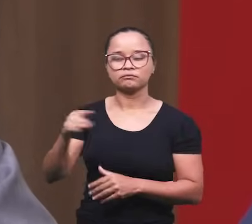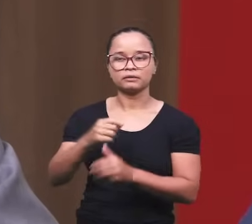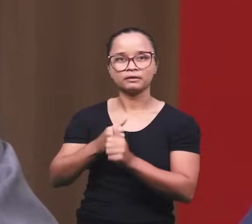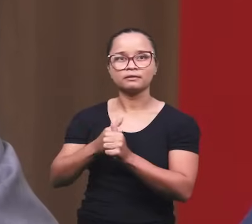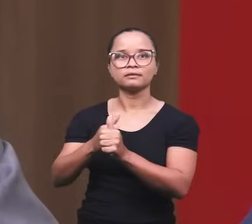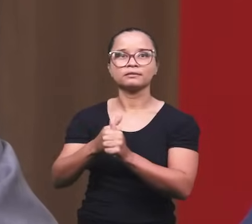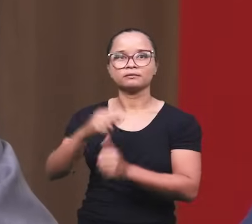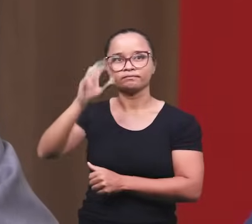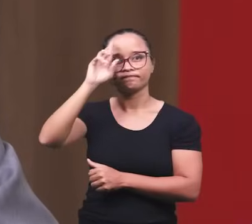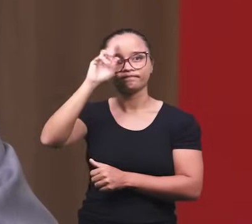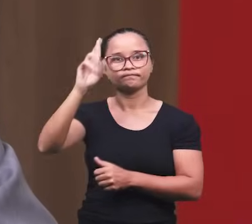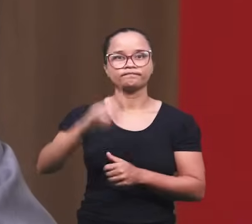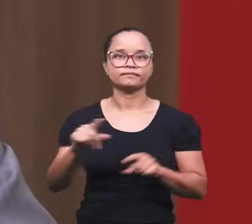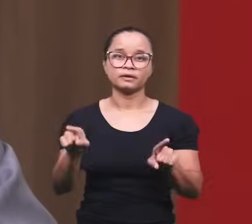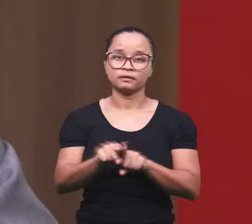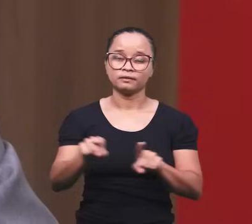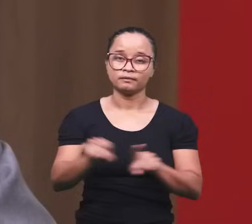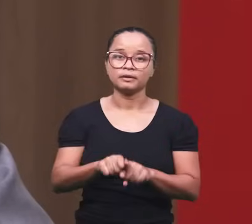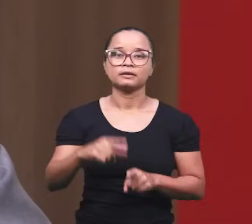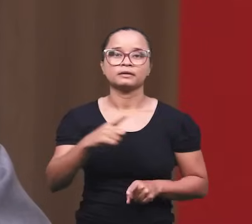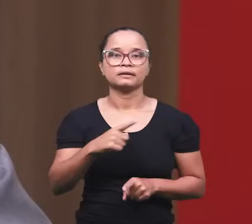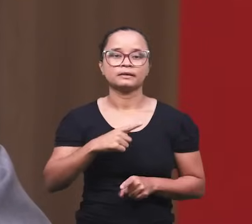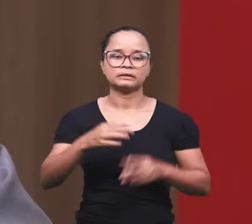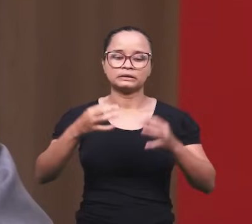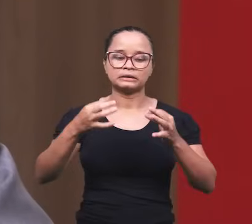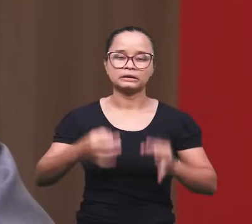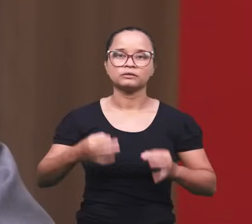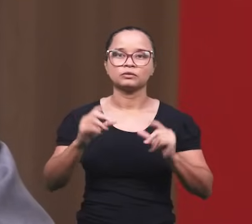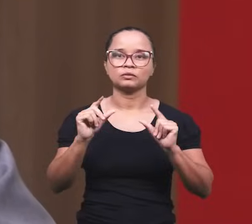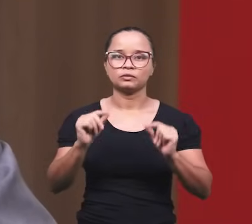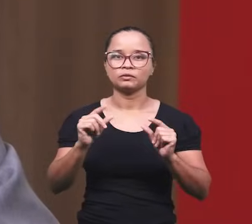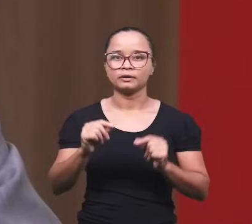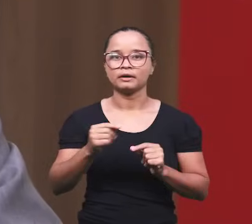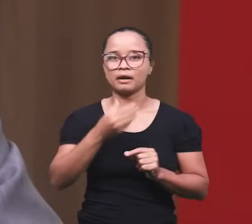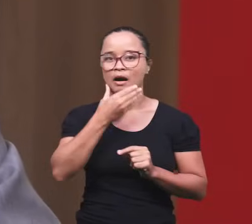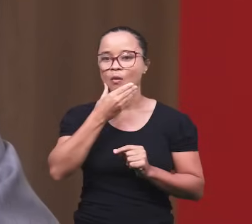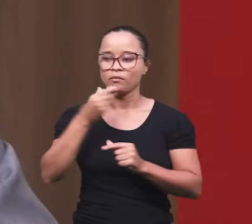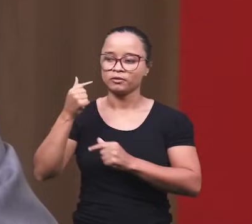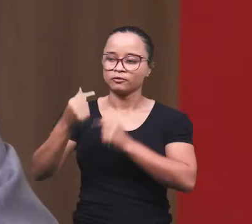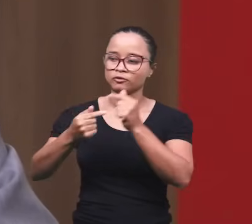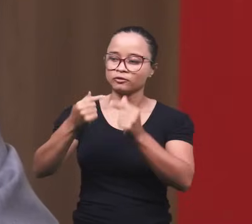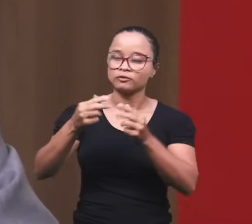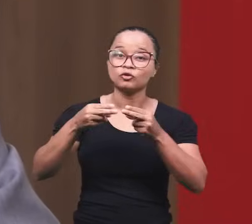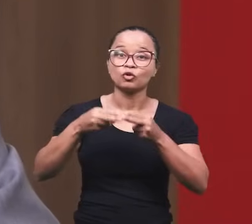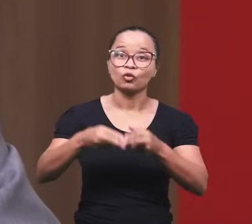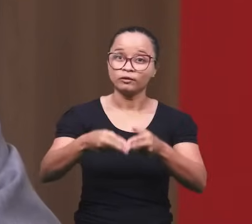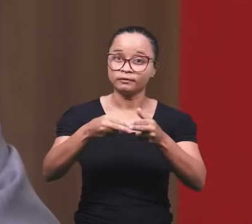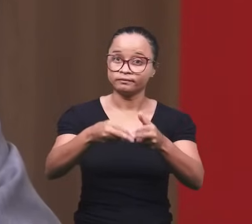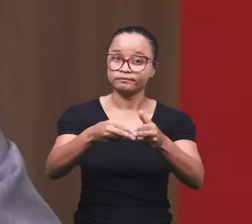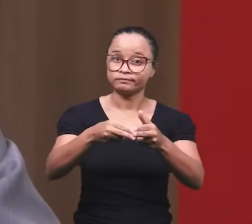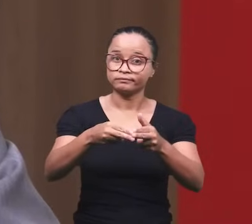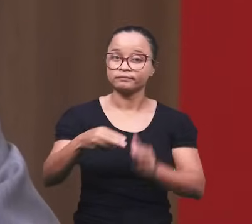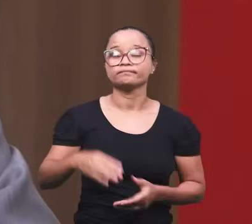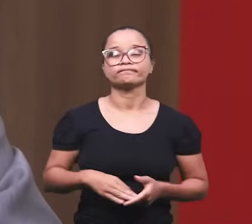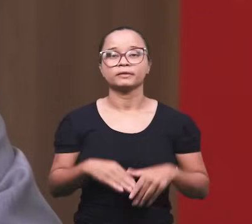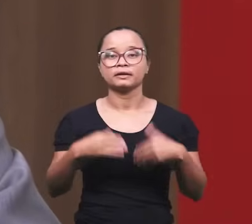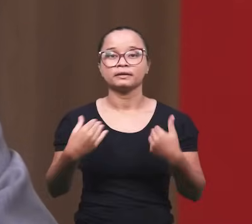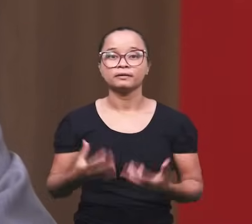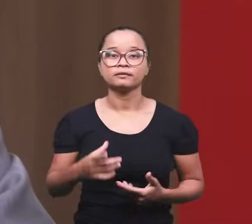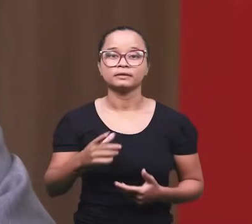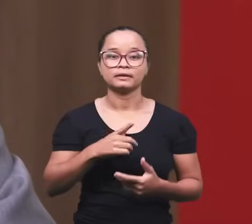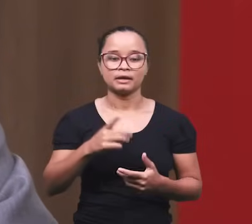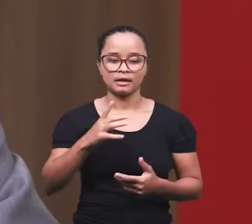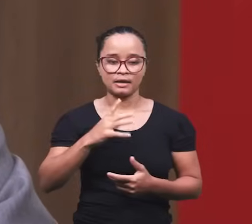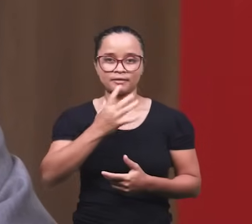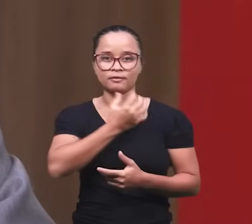que seguiram ao Senhor e vai chegar justamente ali a Noé e quando você vê Noé